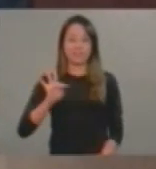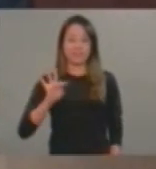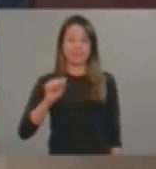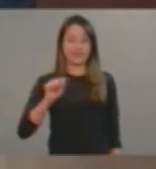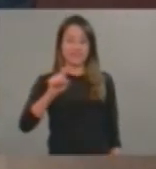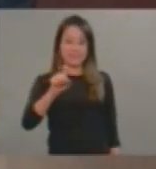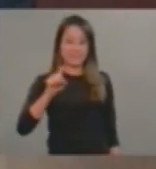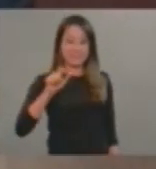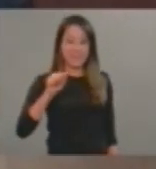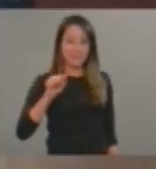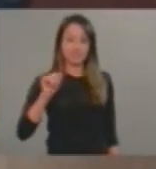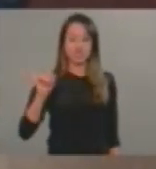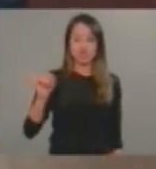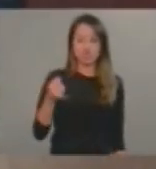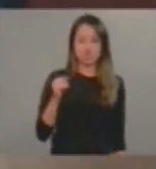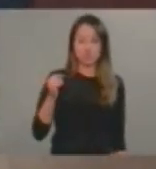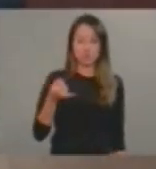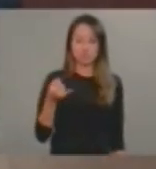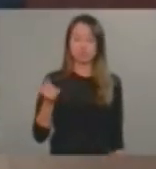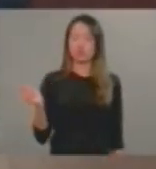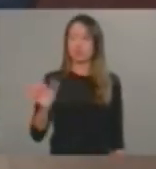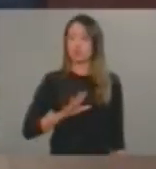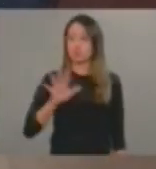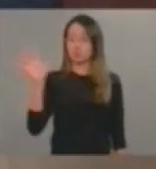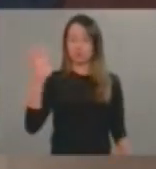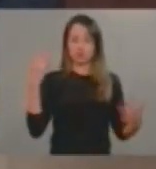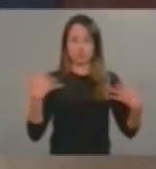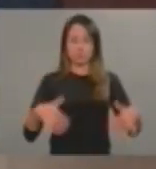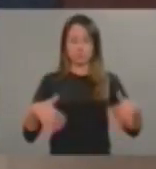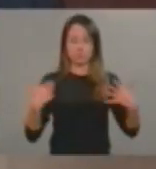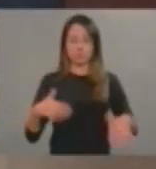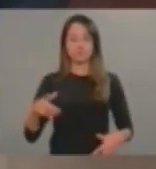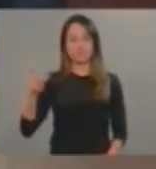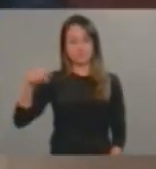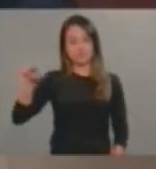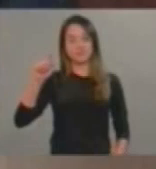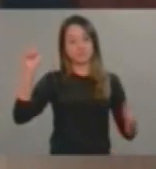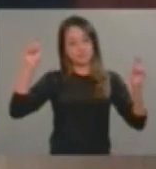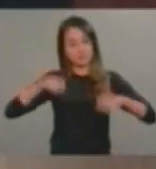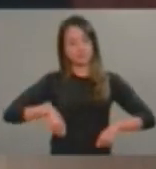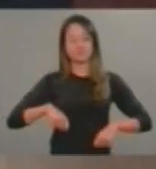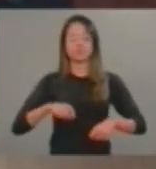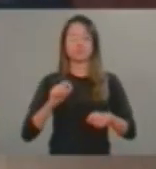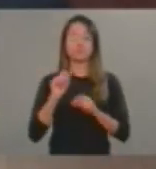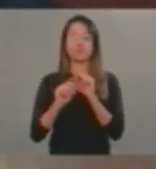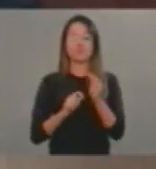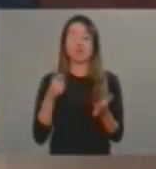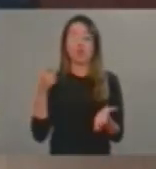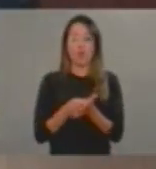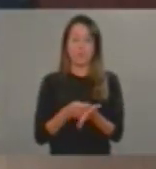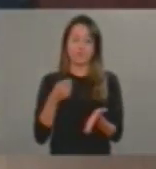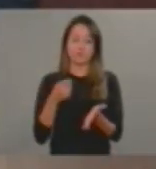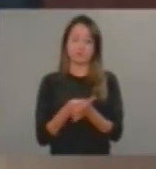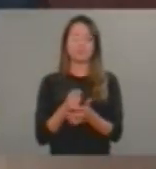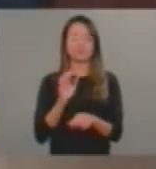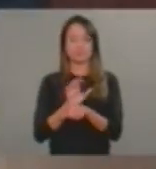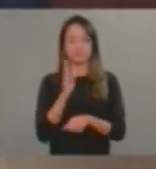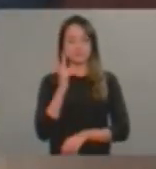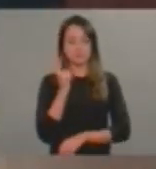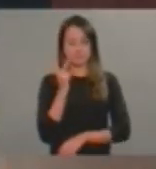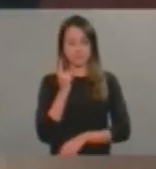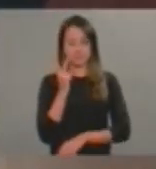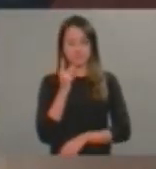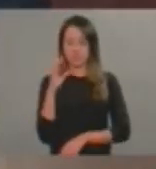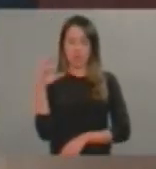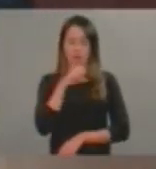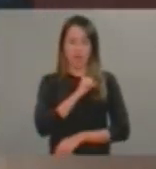externas são bem mais baixas, para que ele possa cumprir as obrigações do estado no curto